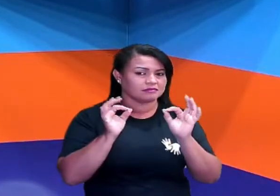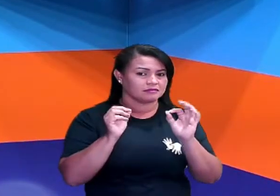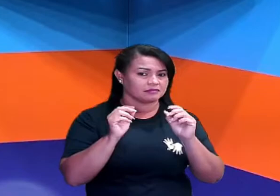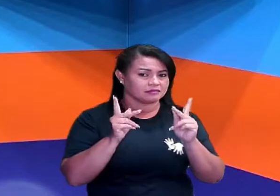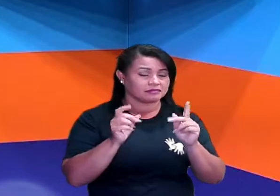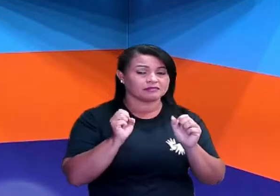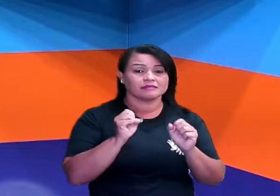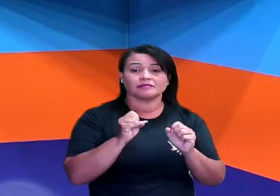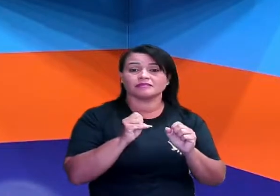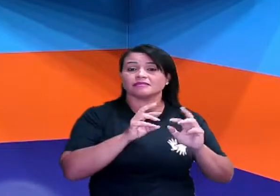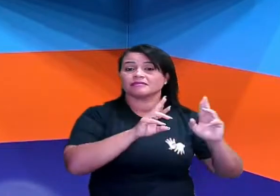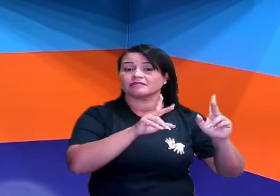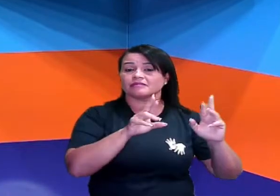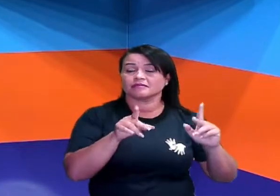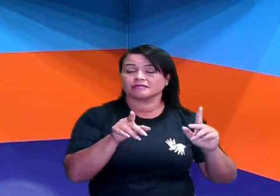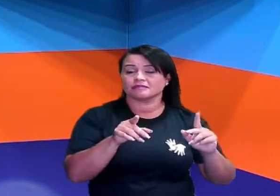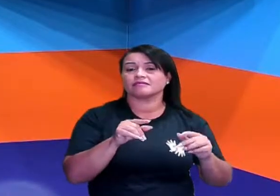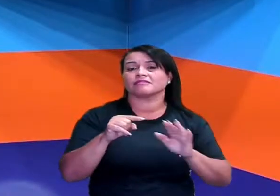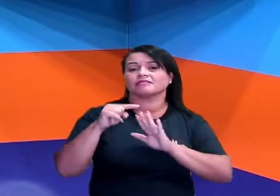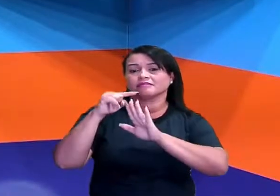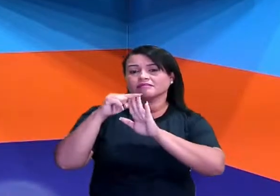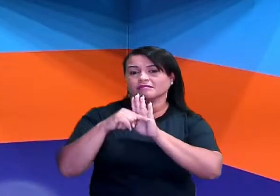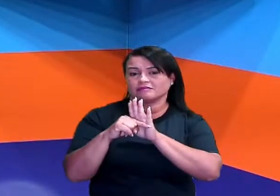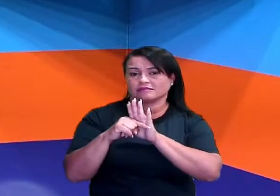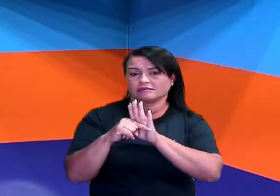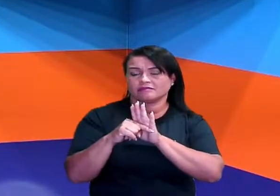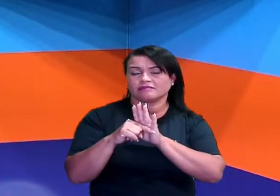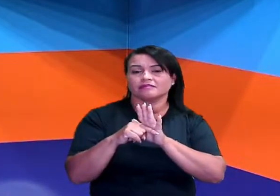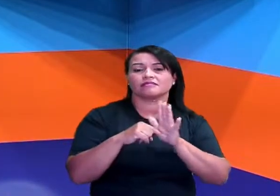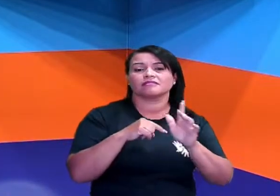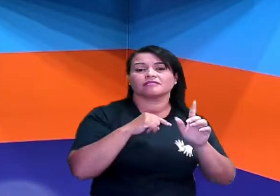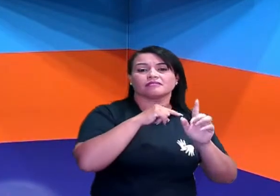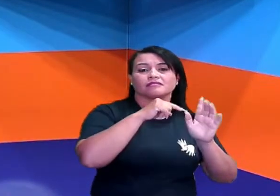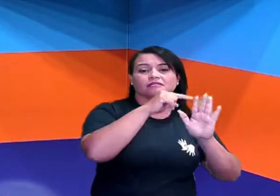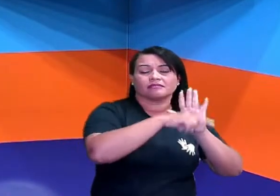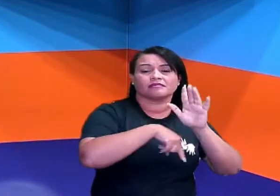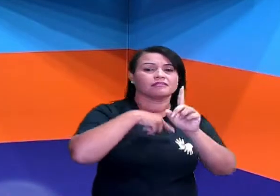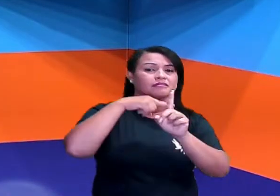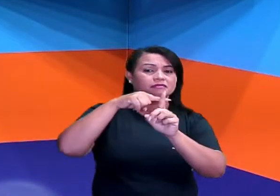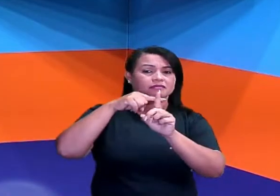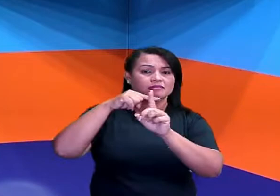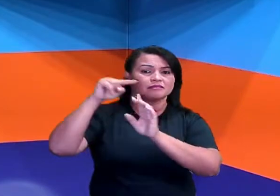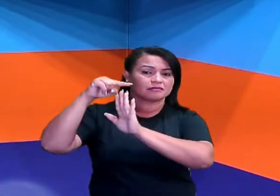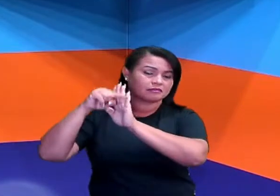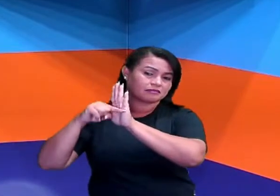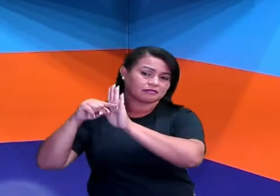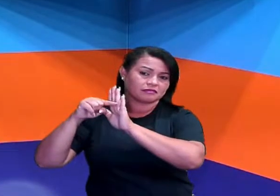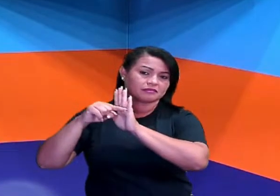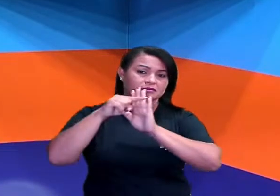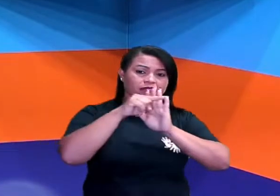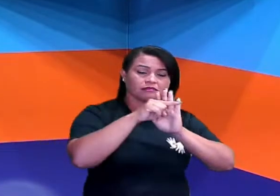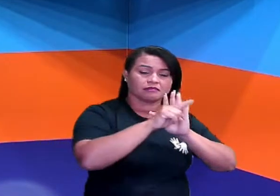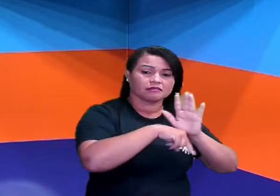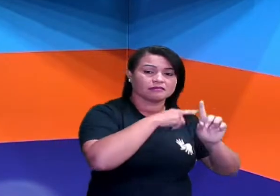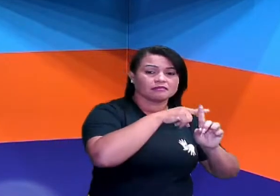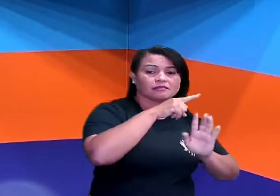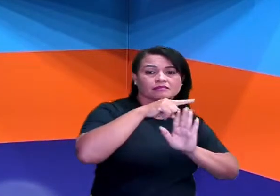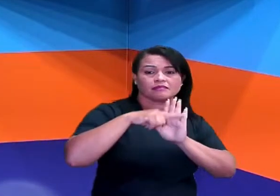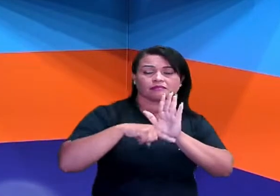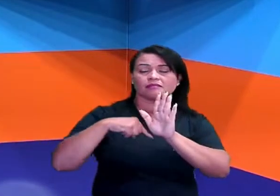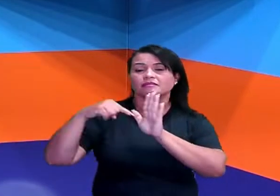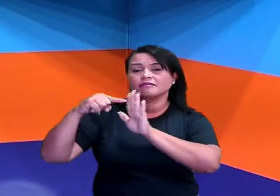Ok? Sinais diferentes, negativos. Como? Menos com mais, menos. Mais com